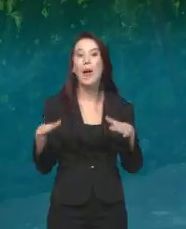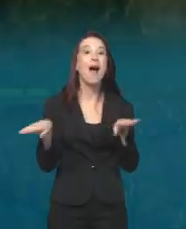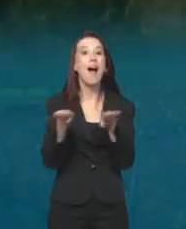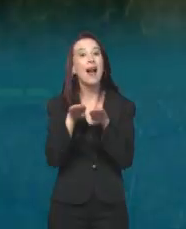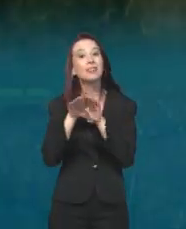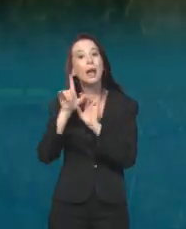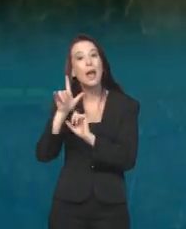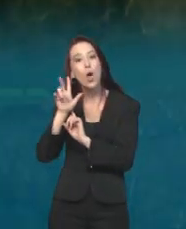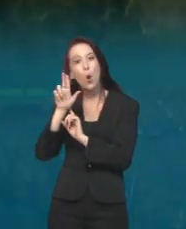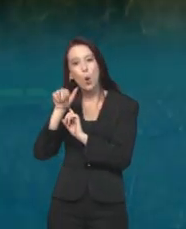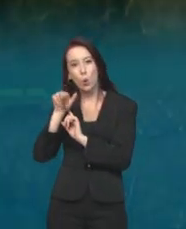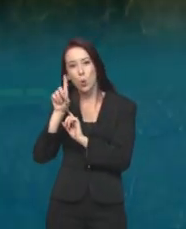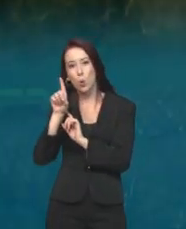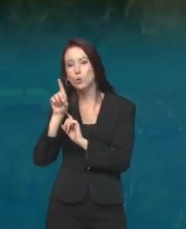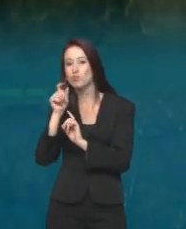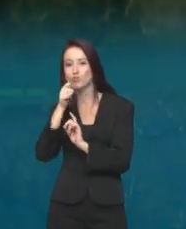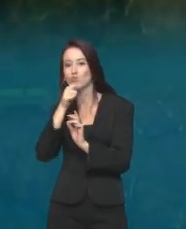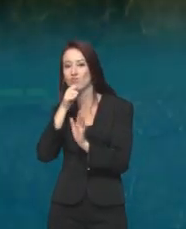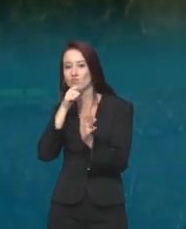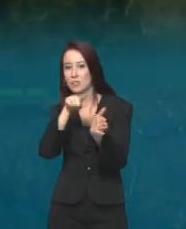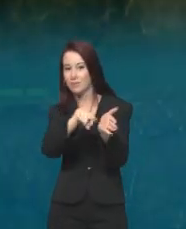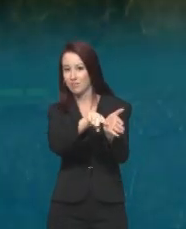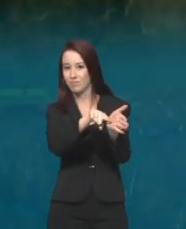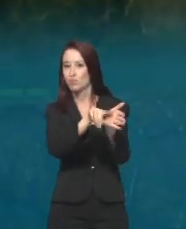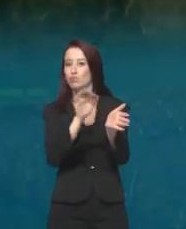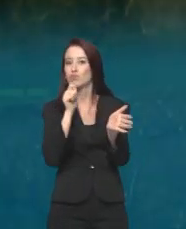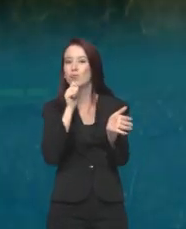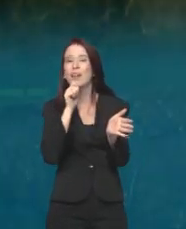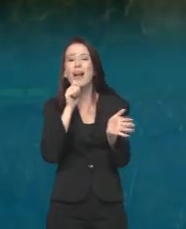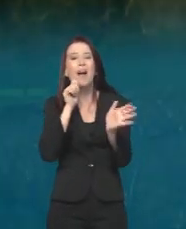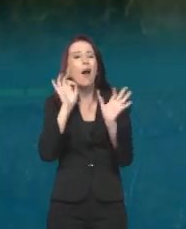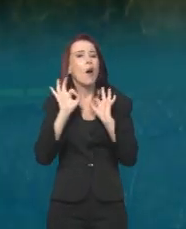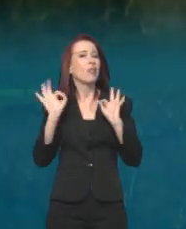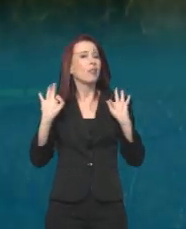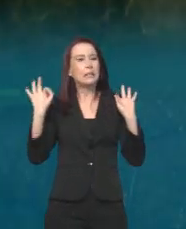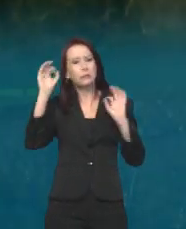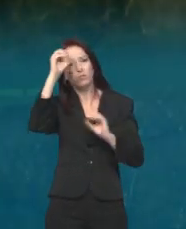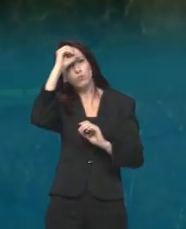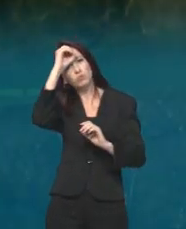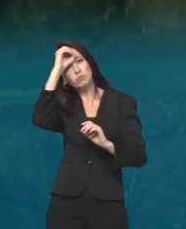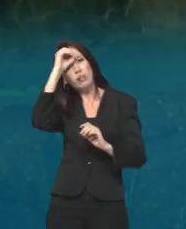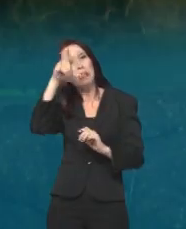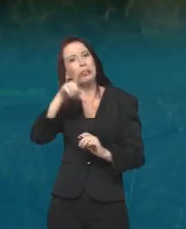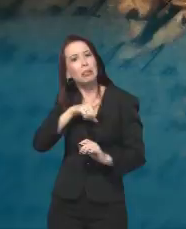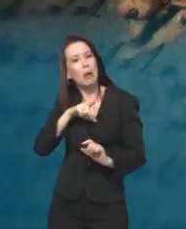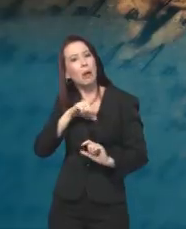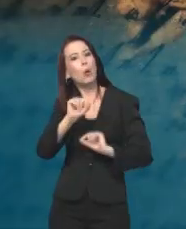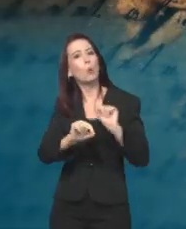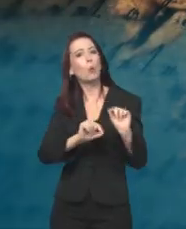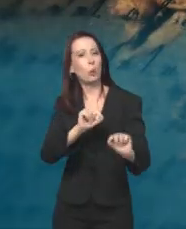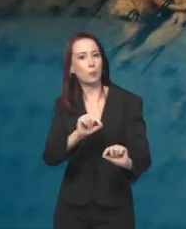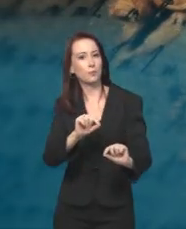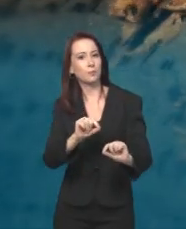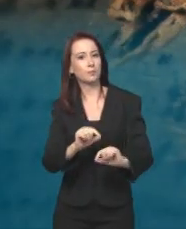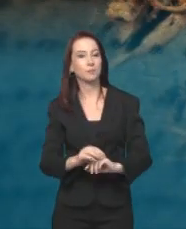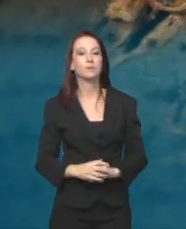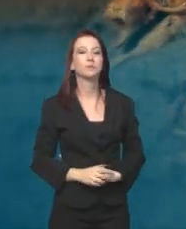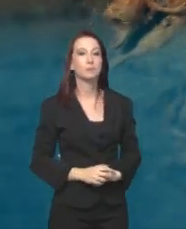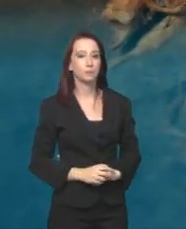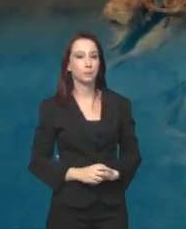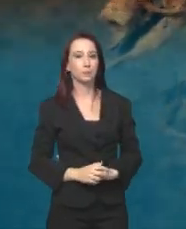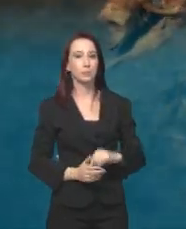esplendorosos que até Lund colocar a mão na massa, ninguém nem suspeitava que existiam.